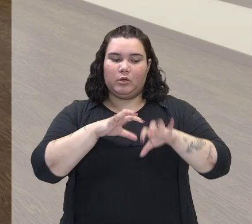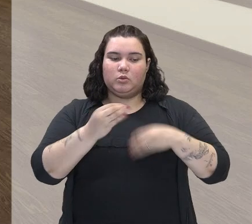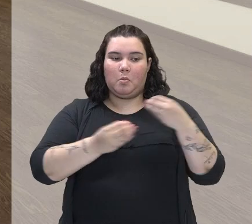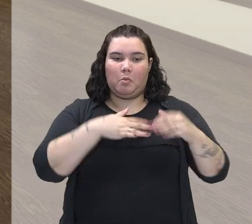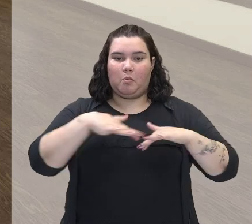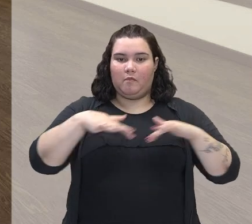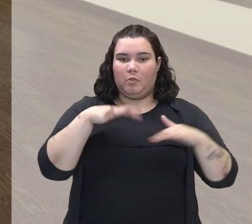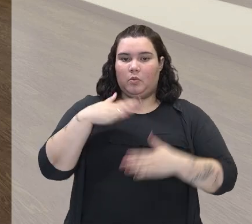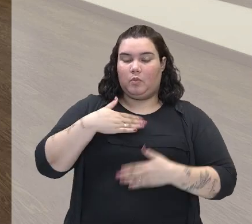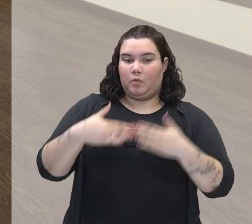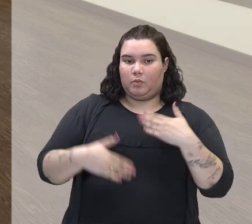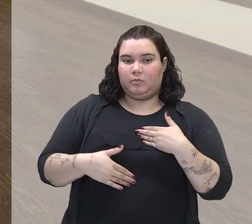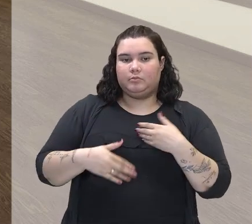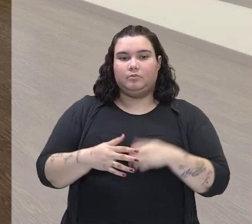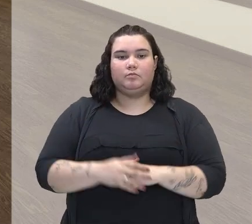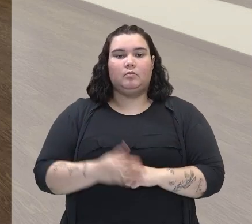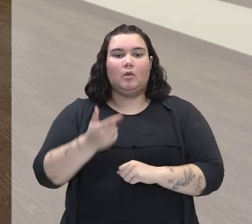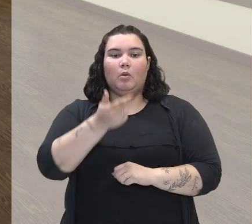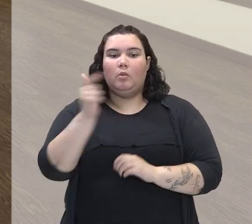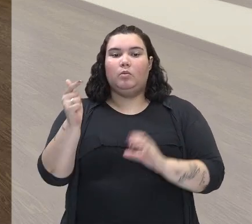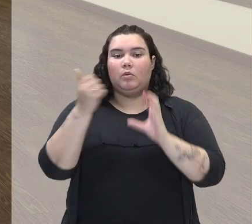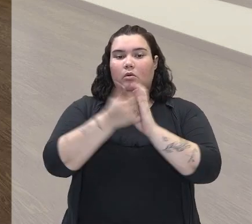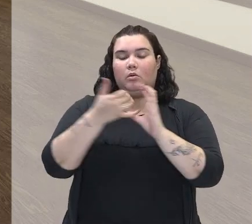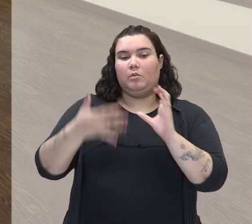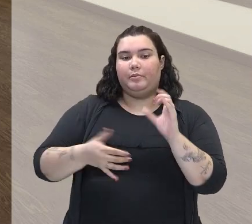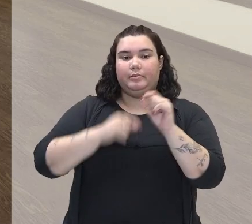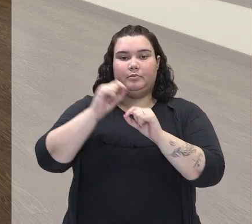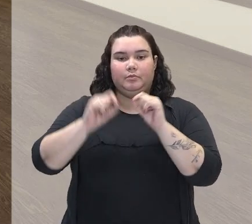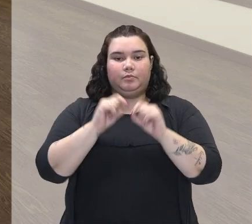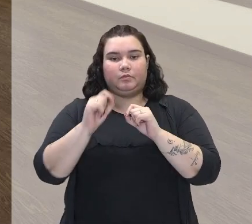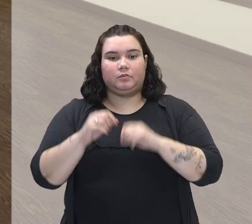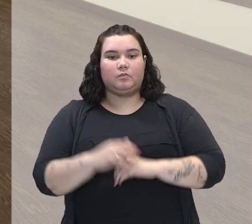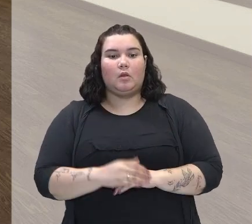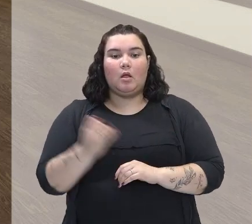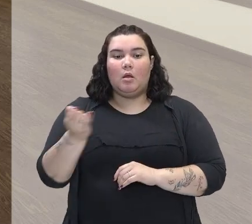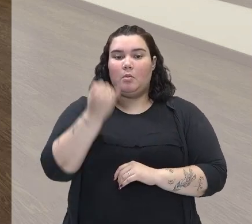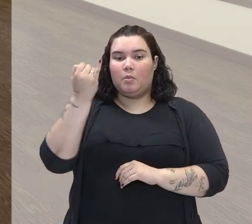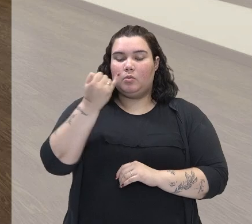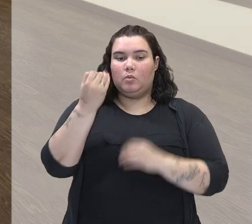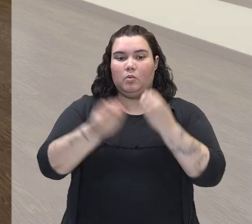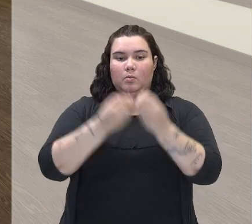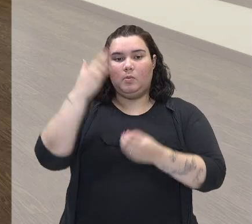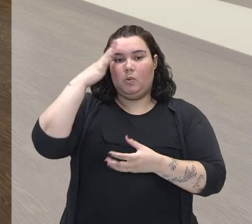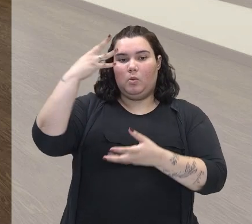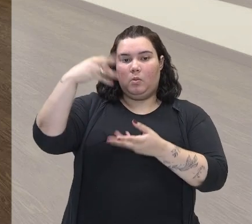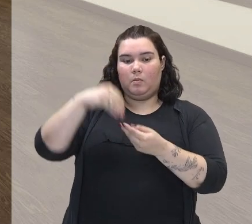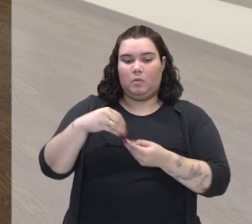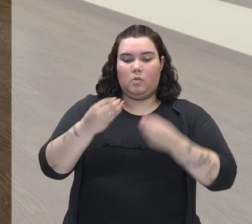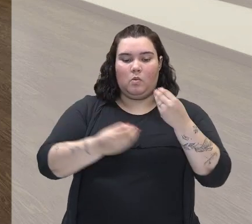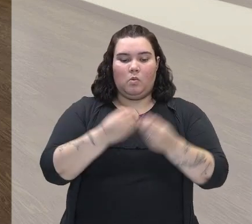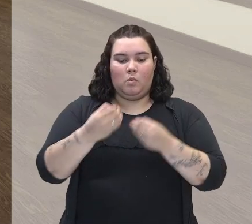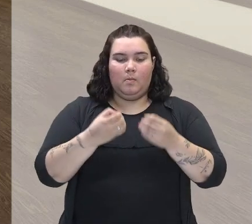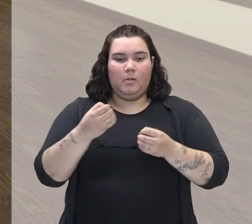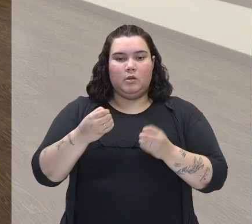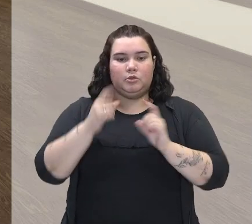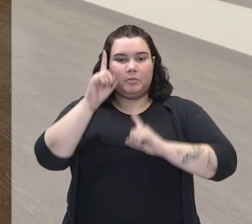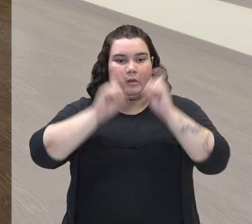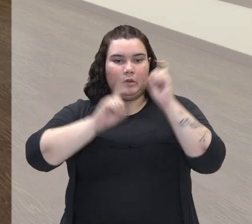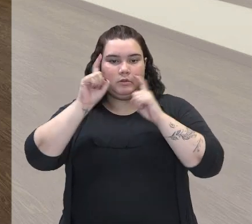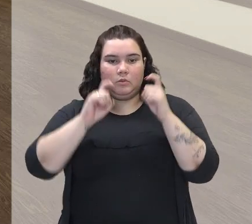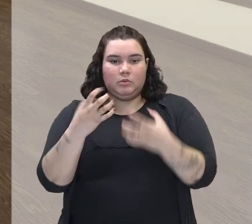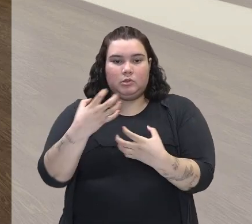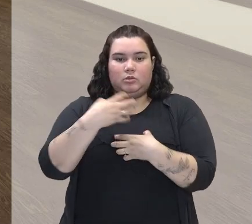movimentação. Outra característica é a importância ao significado dos gestos,